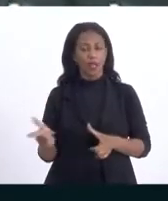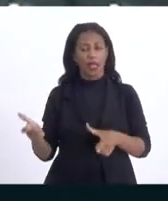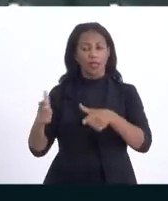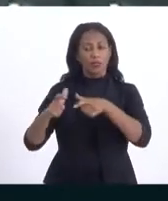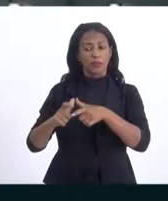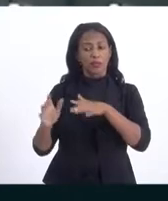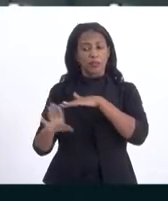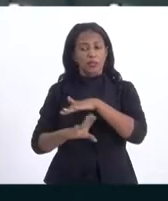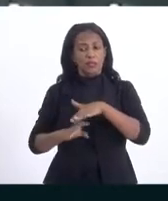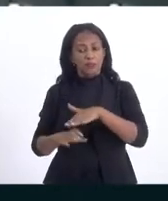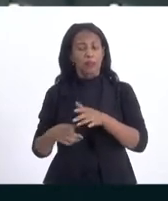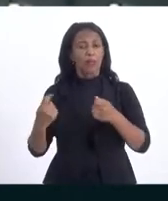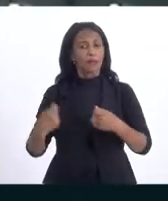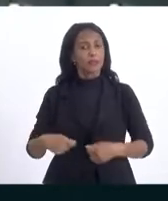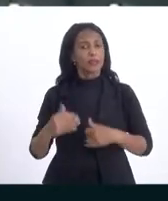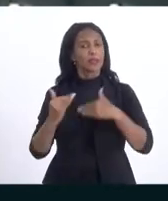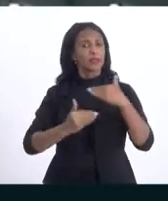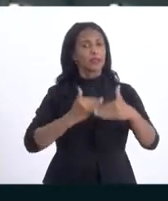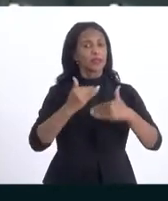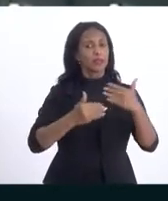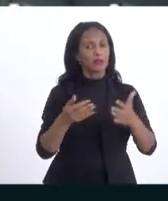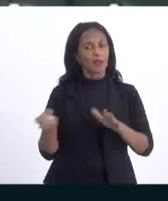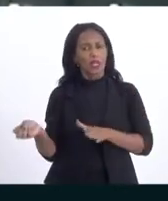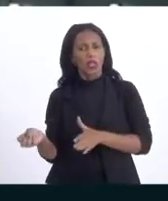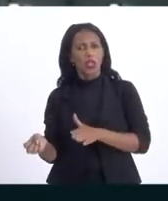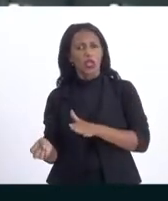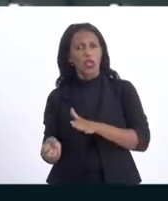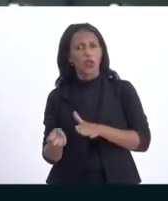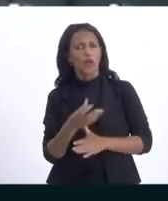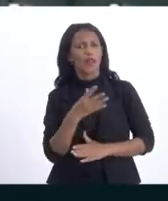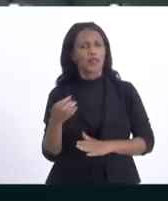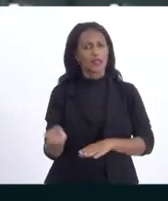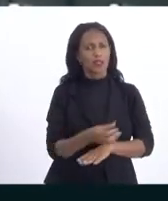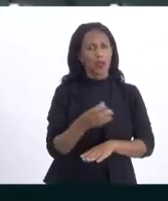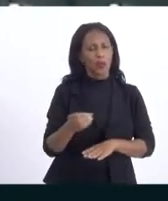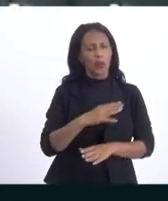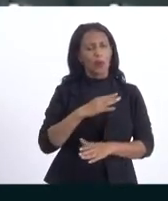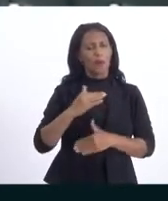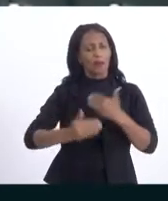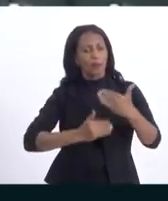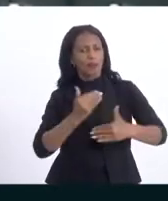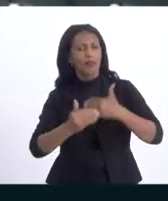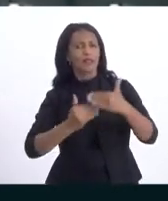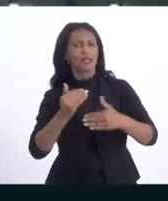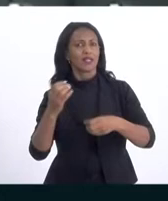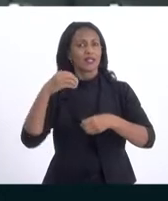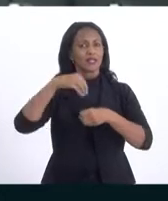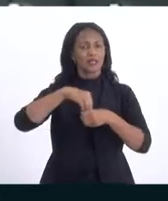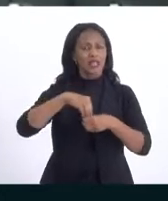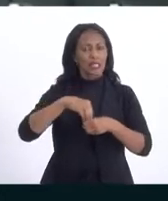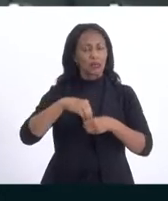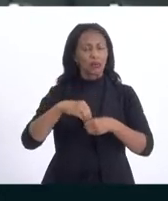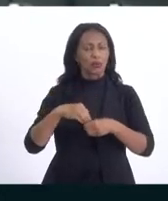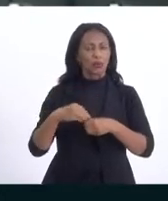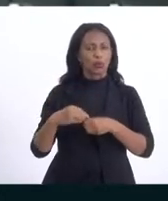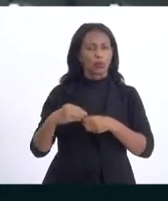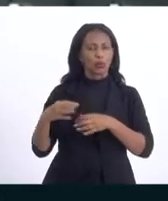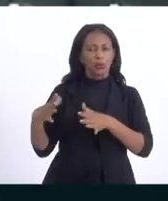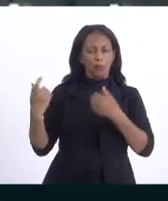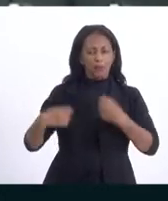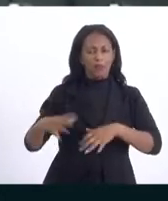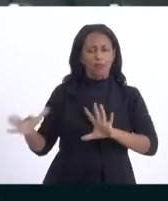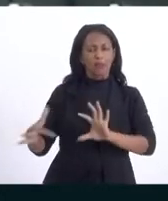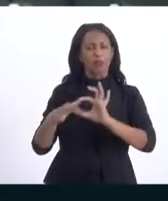empresas, elas precisam desenvolver inovação para que elas possam avançar dentro do processo. Eu acho que essa união